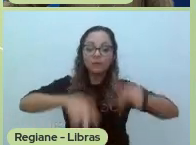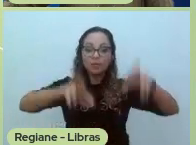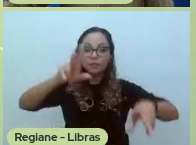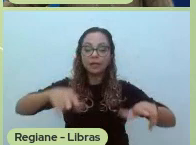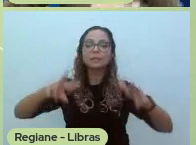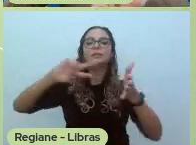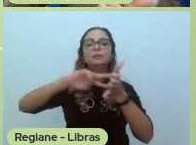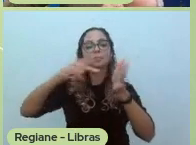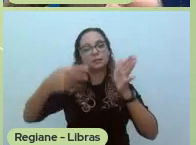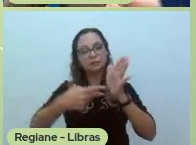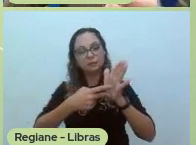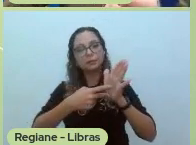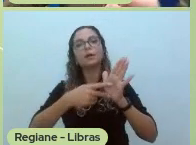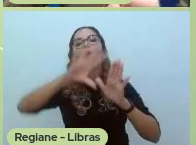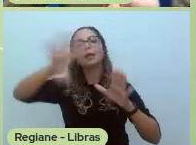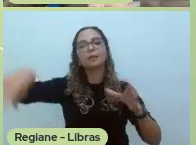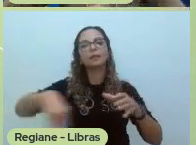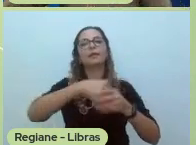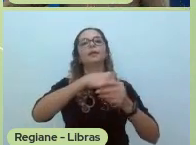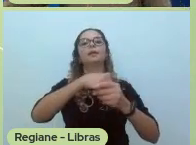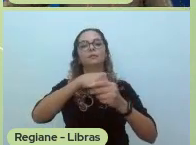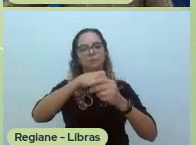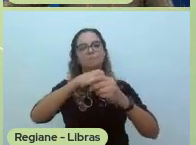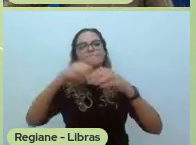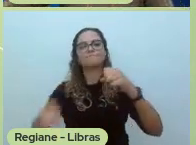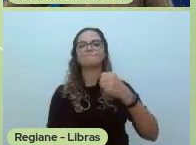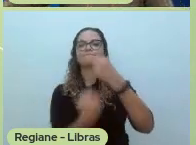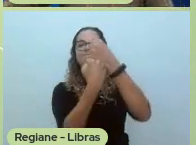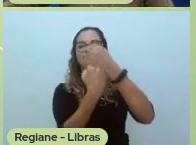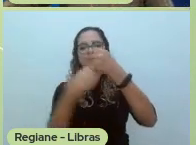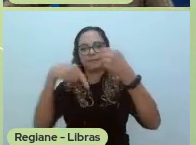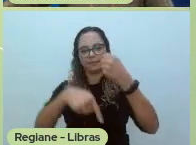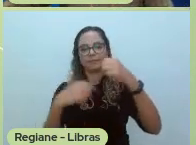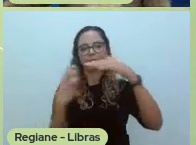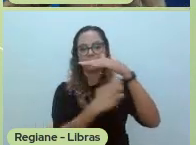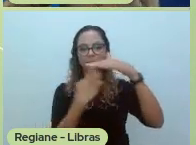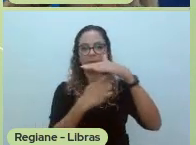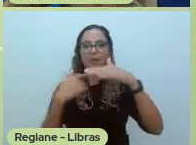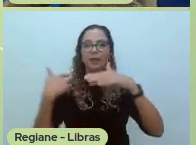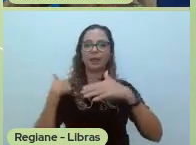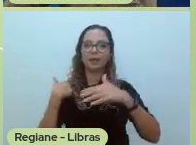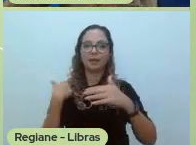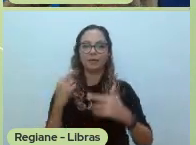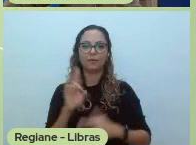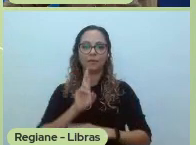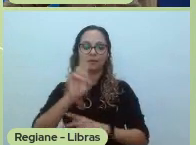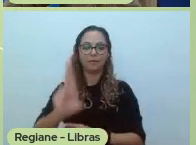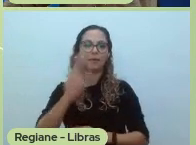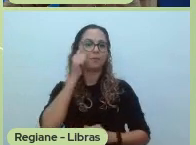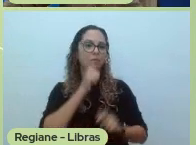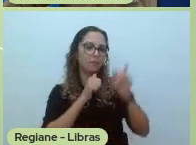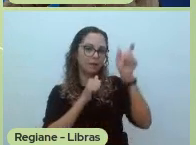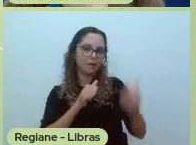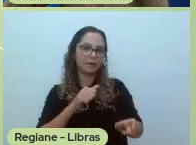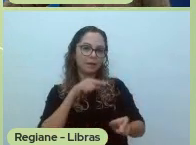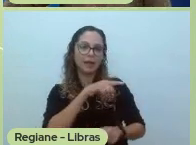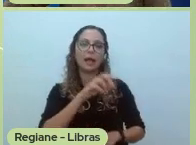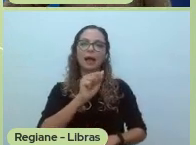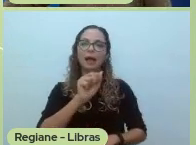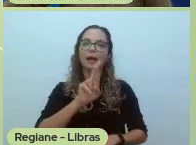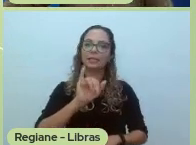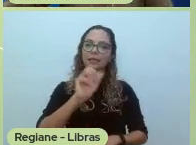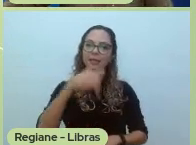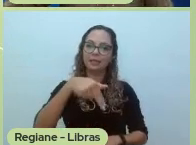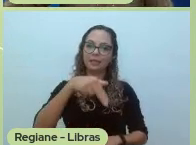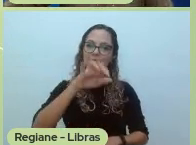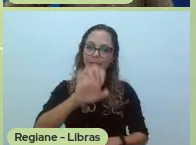eu estou representando a minha par, a Ariane, que é diretora de atração e retenção de talentos, que faz programas incríveis de